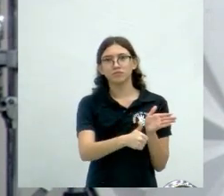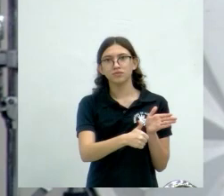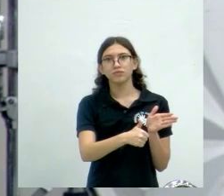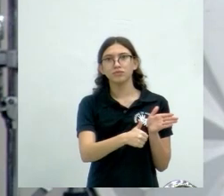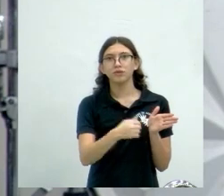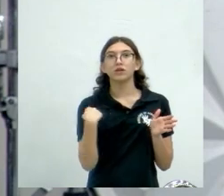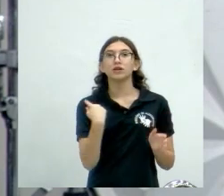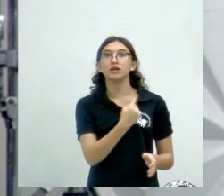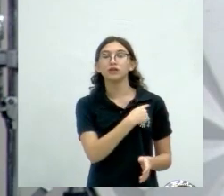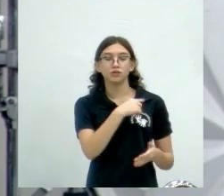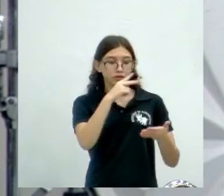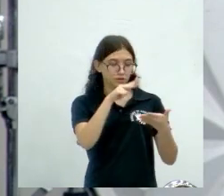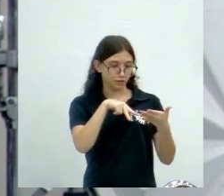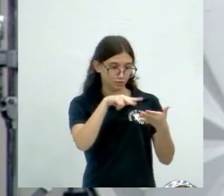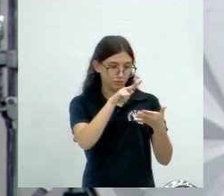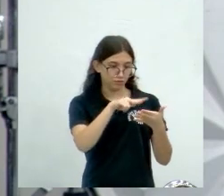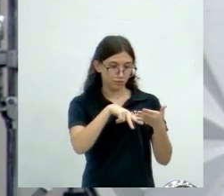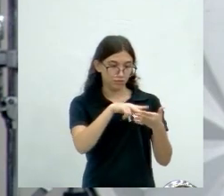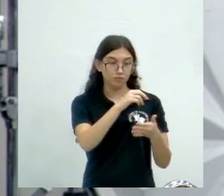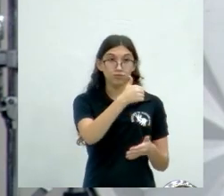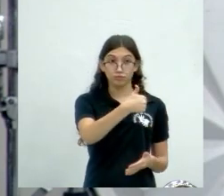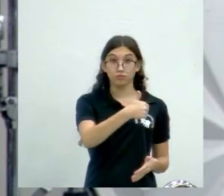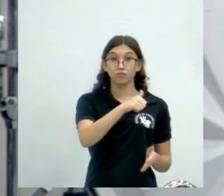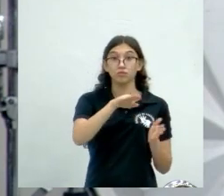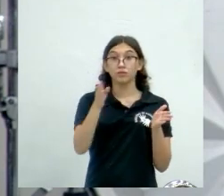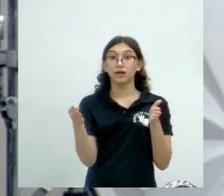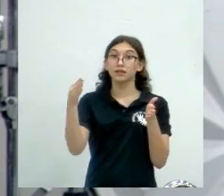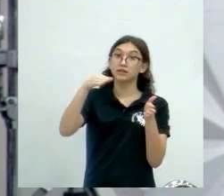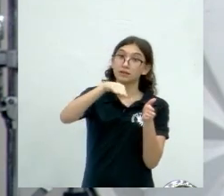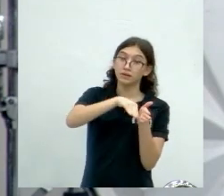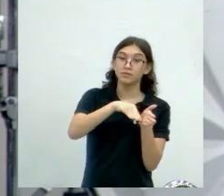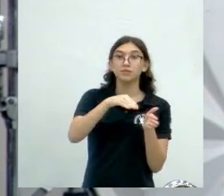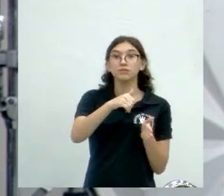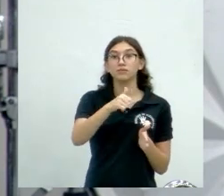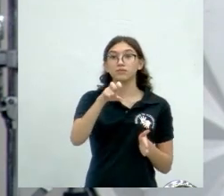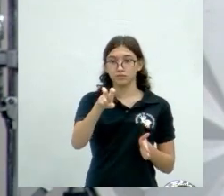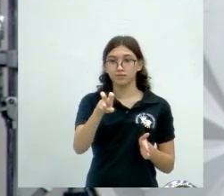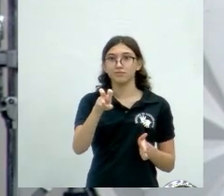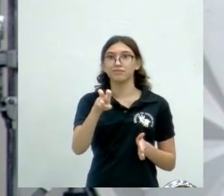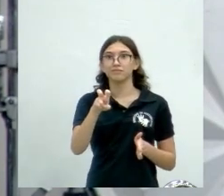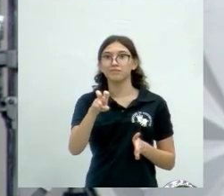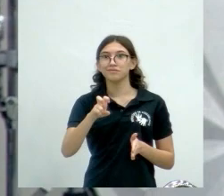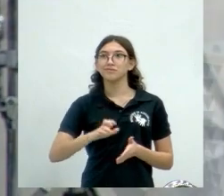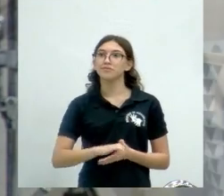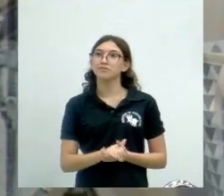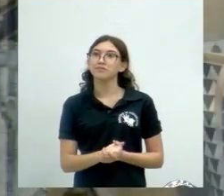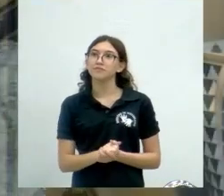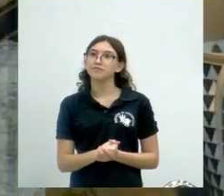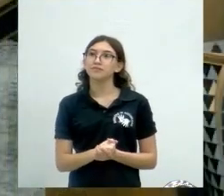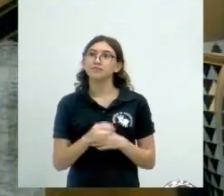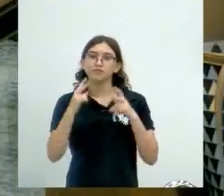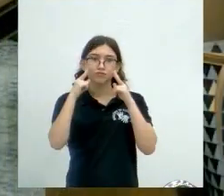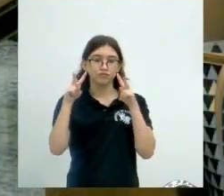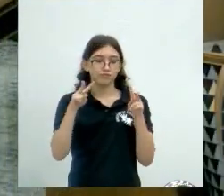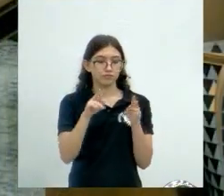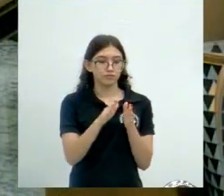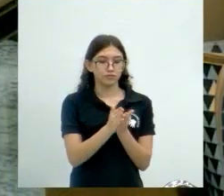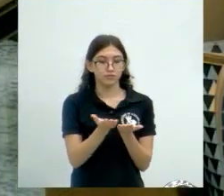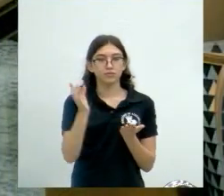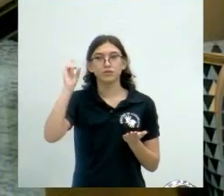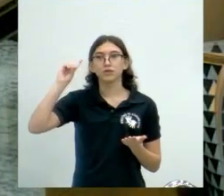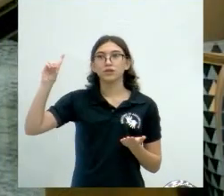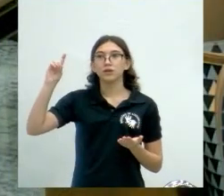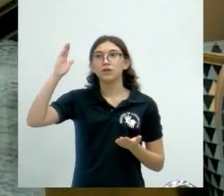1 ao verso 5, eu vou ler aqui e você vai poder acompanhar. E diz assim a palavra do Senhor: Provérbios